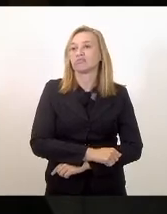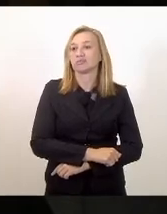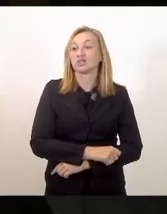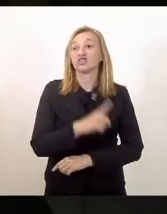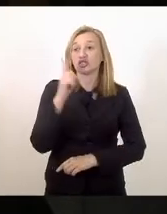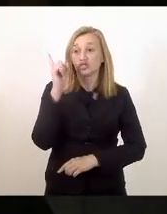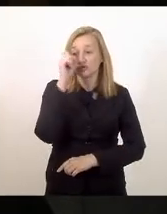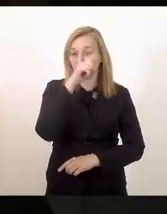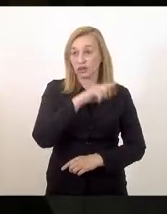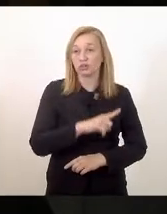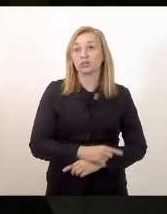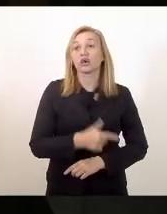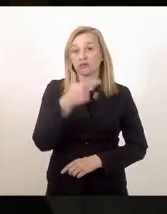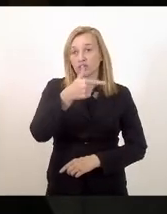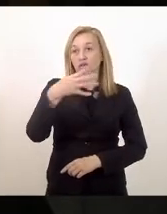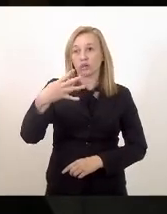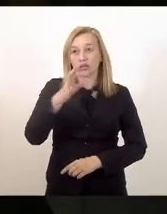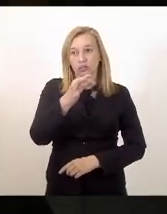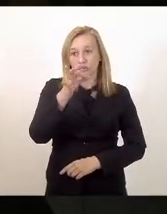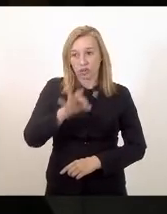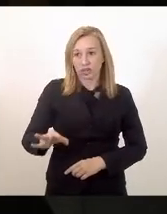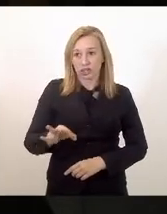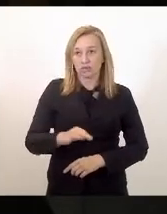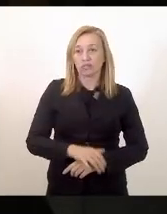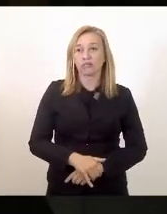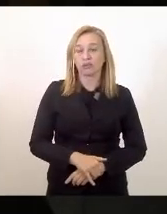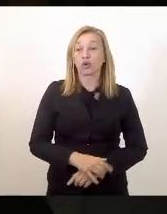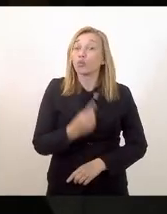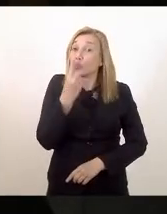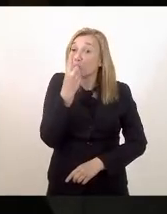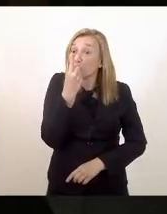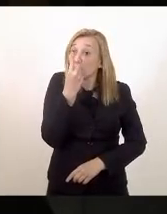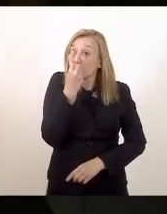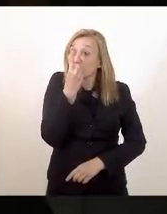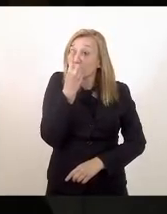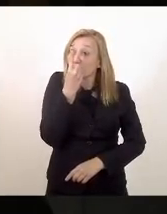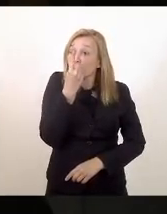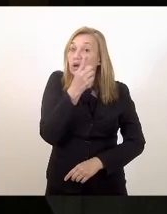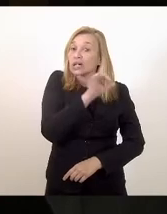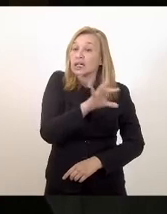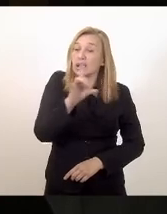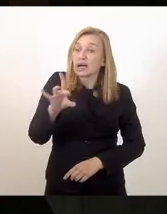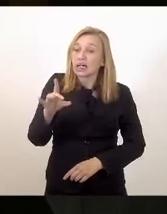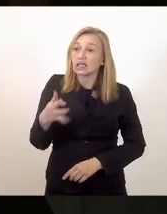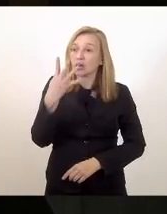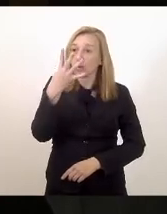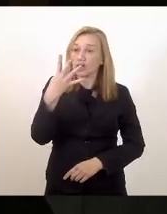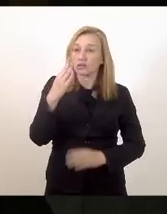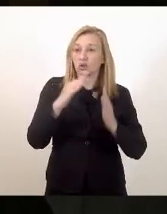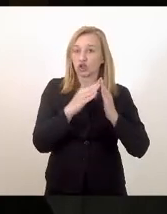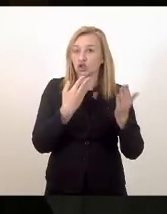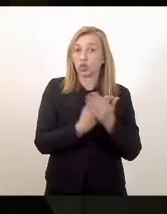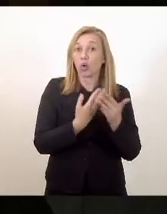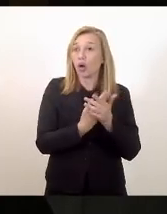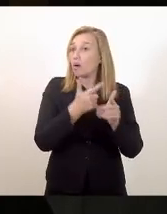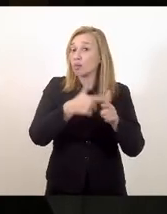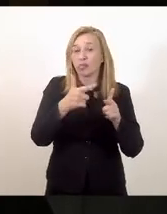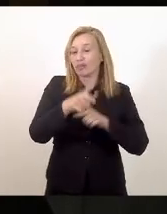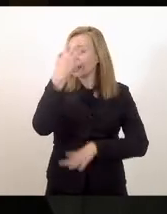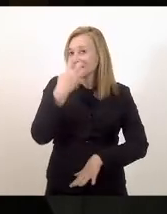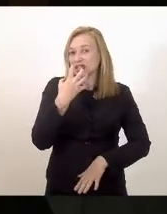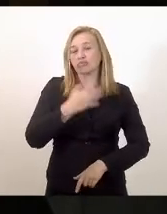salas. 24%. É um em cada quatro escolas. Isso é um problema muito